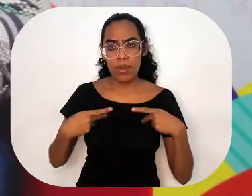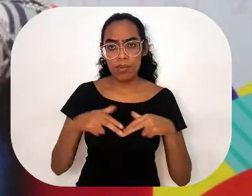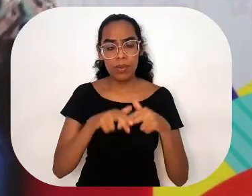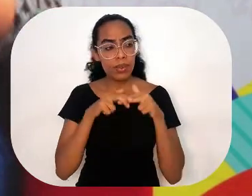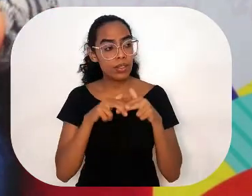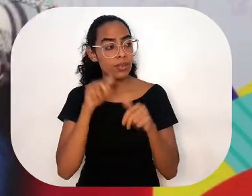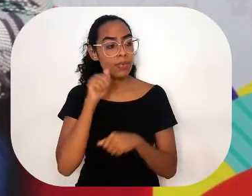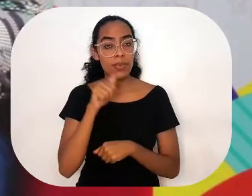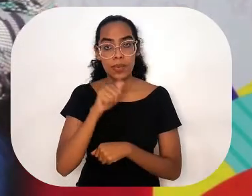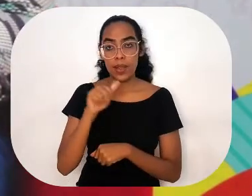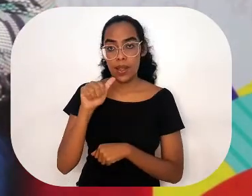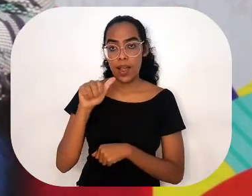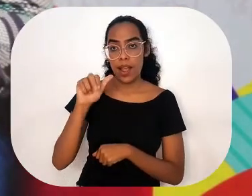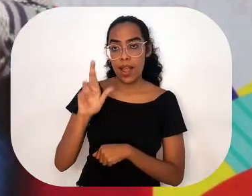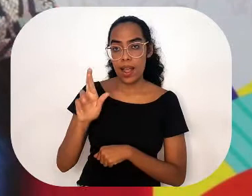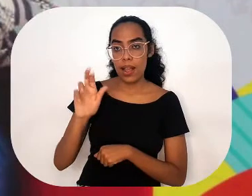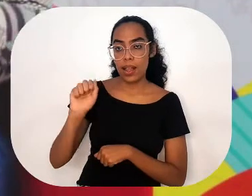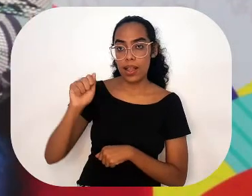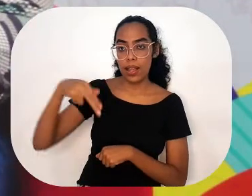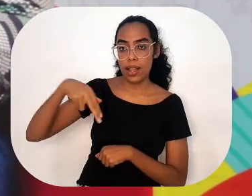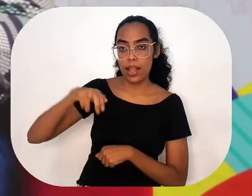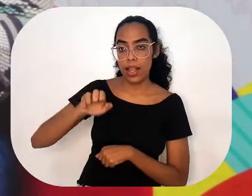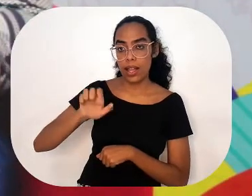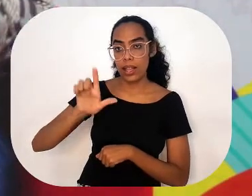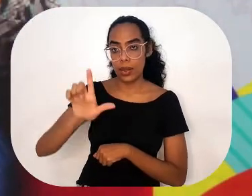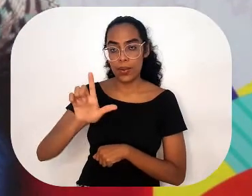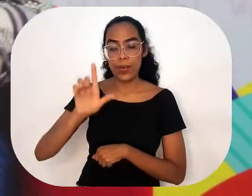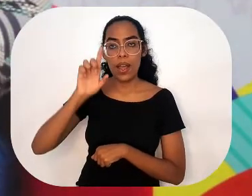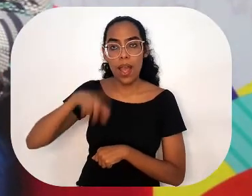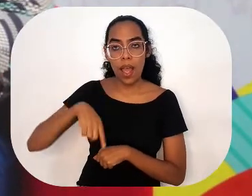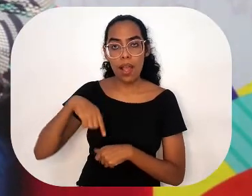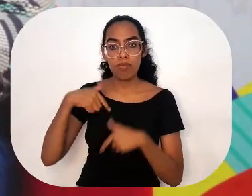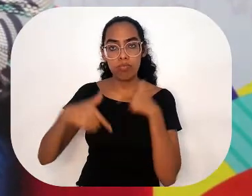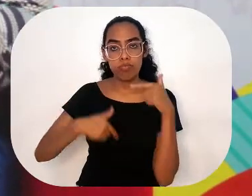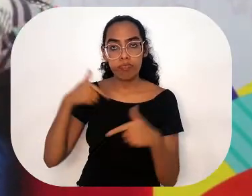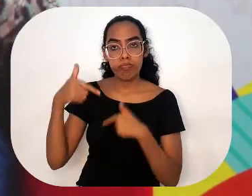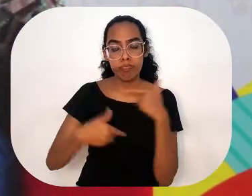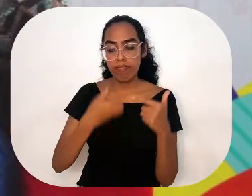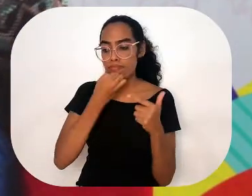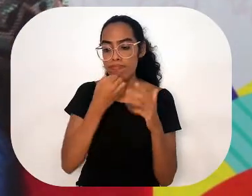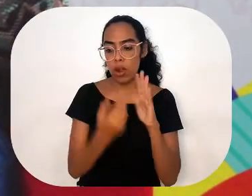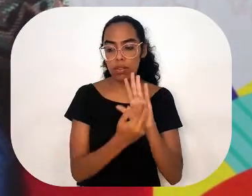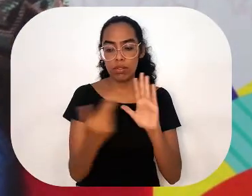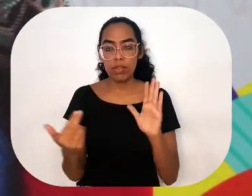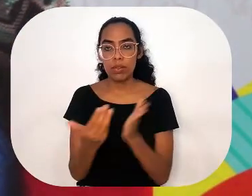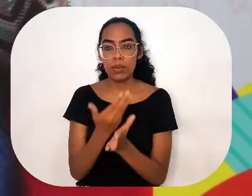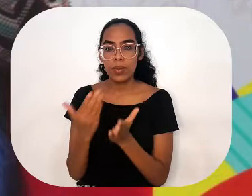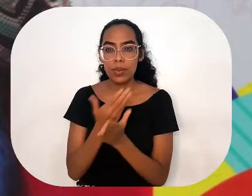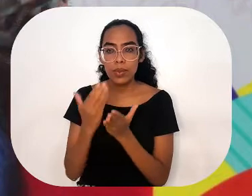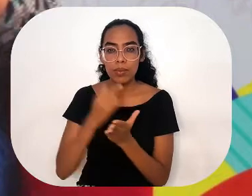vivência humana e foi isso que a Raquel fez o trabalho da Raquel é um trabalho que